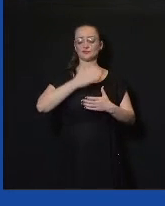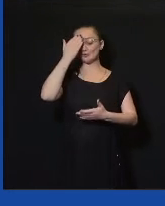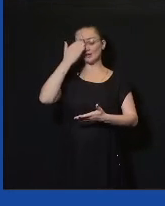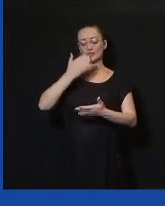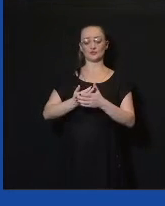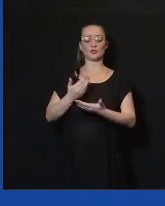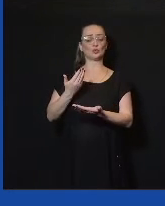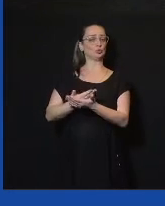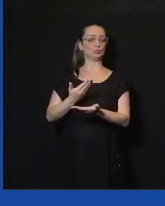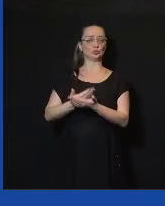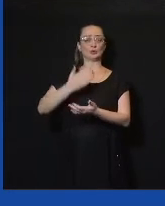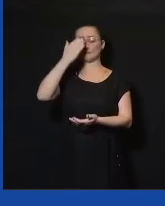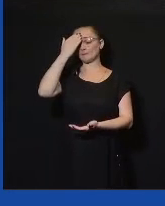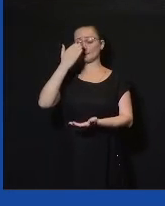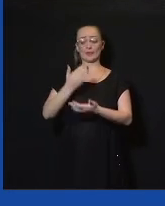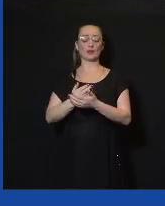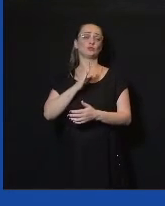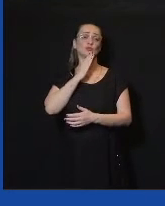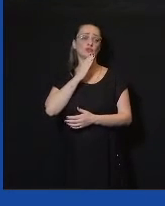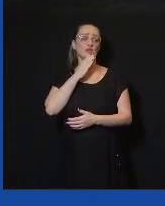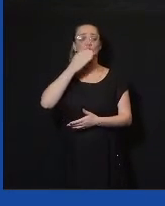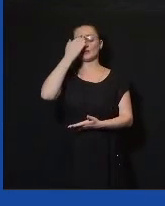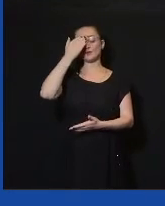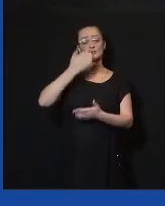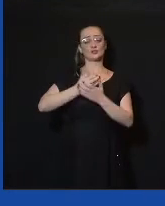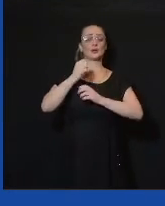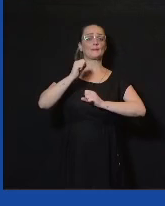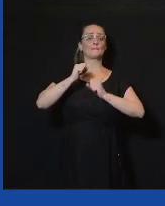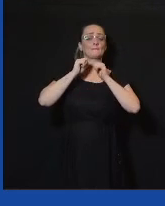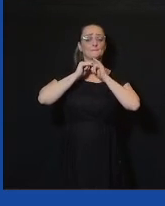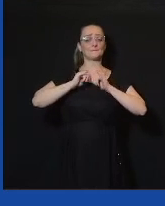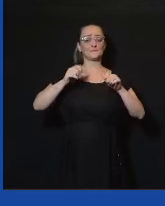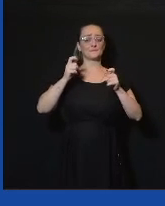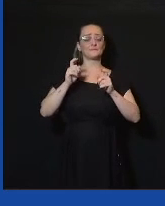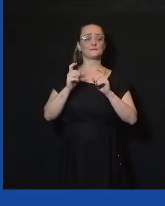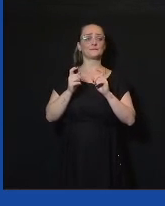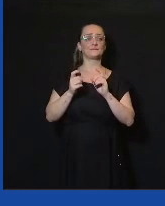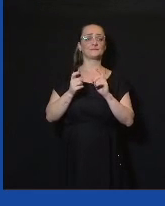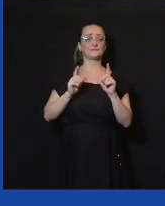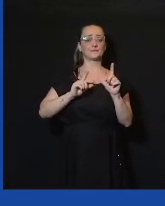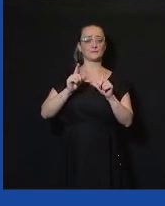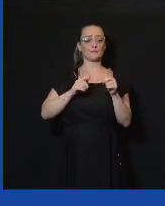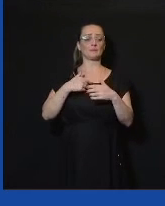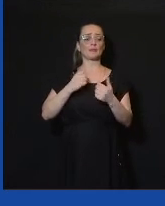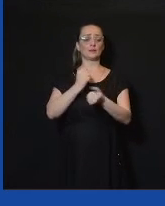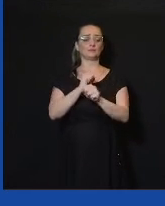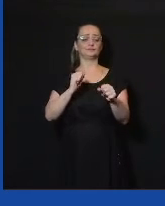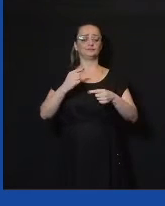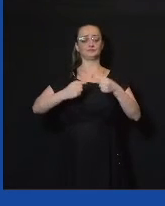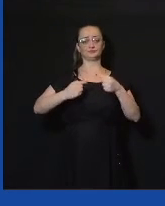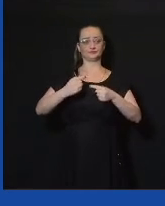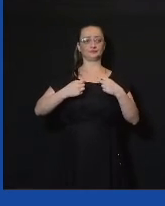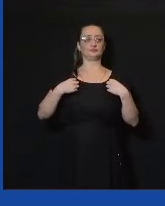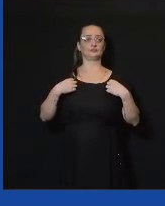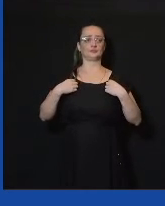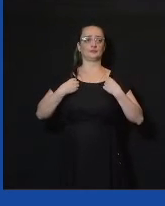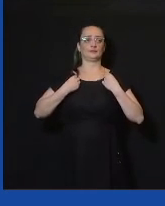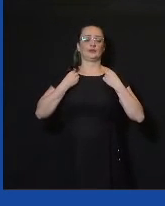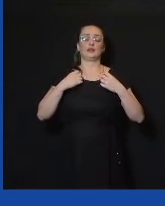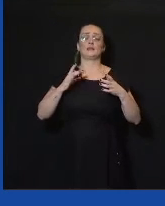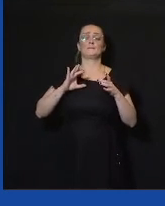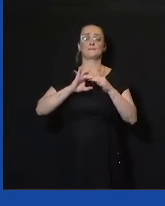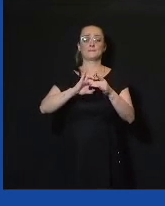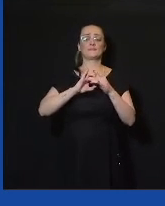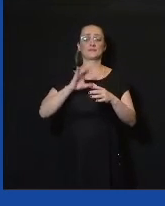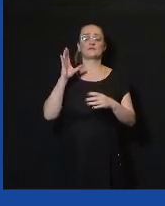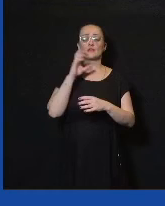no estudo, no conhecimento, não estão mais acreditando na imprensa, estão rompidas com o mundo político e elas se agarram num discurso fácil e